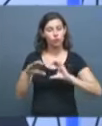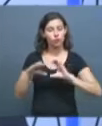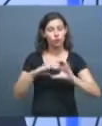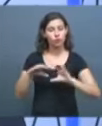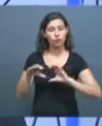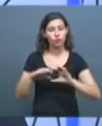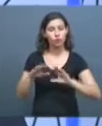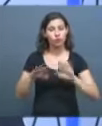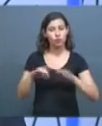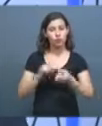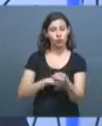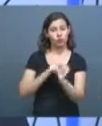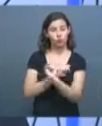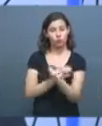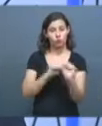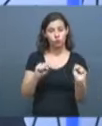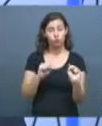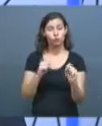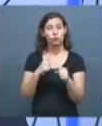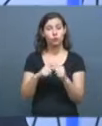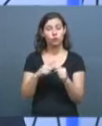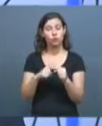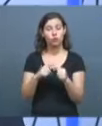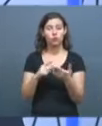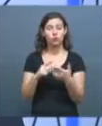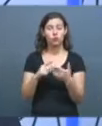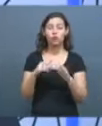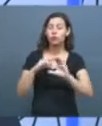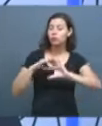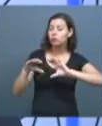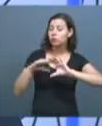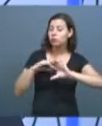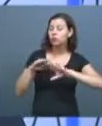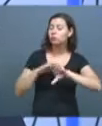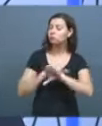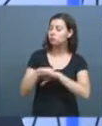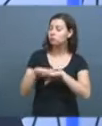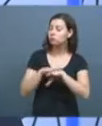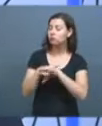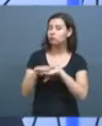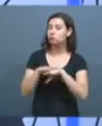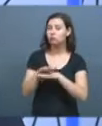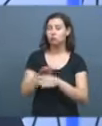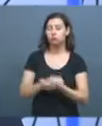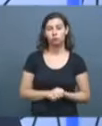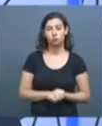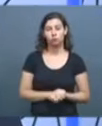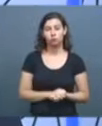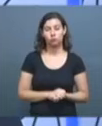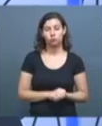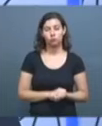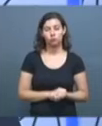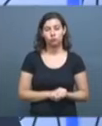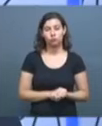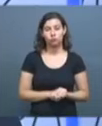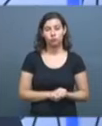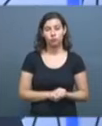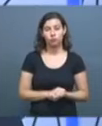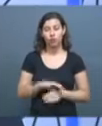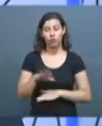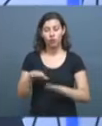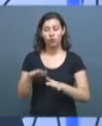maioria das ansiedades, os grandes problemas, podem ser feitos com a comunicação verbal, não adequadamente